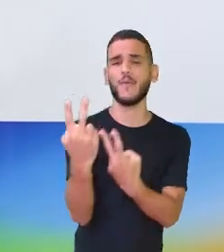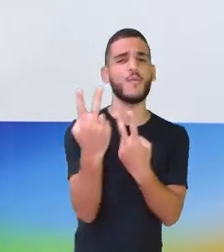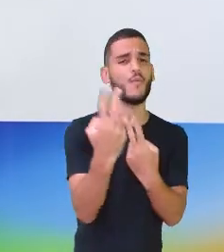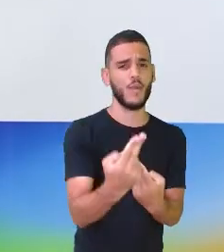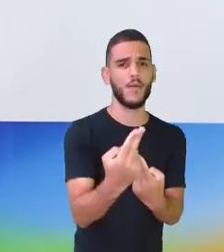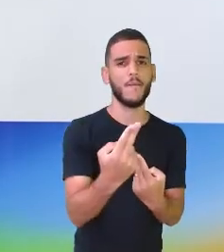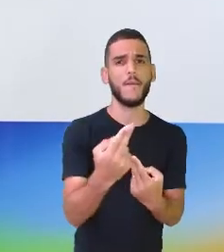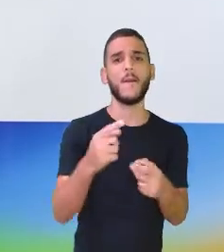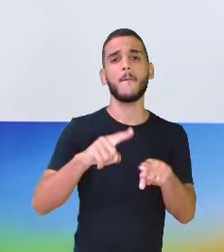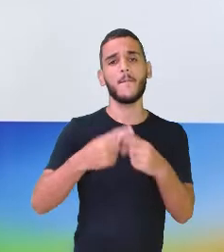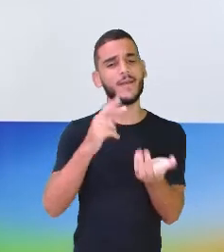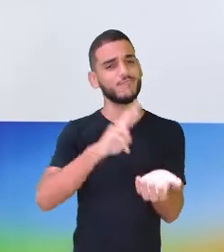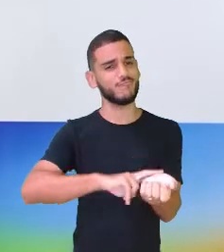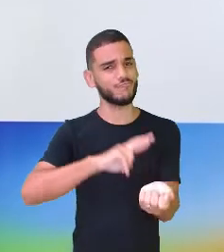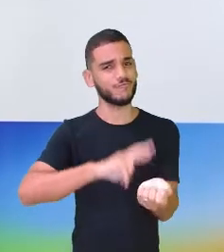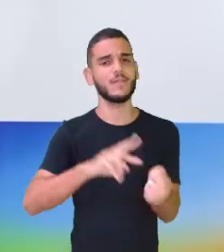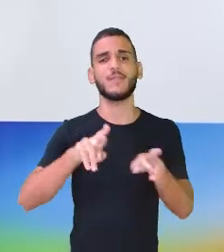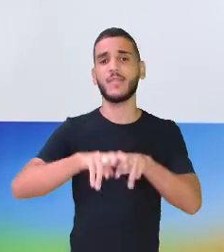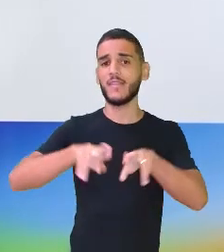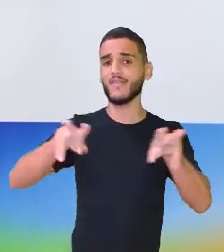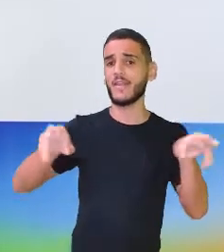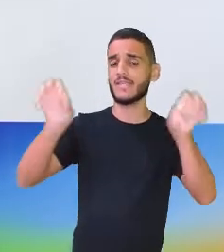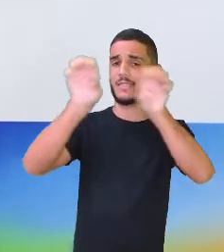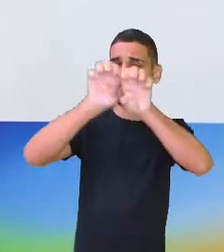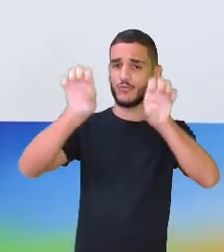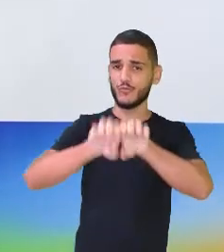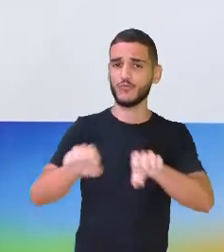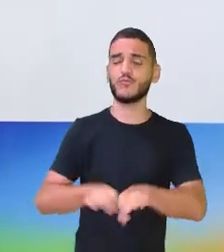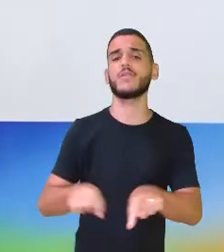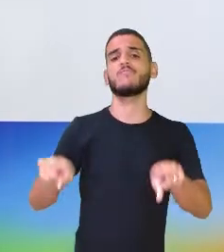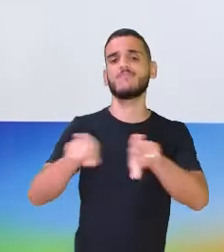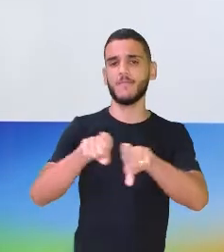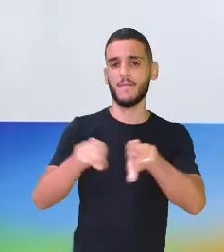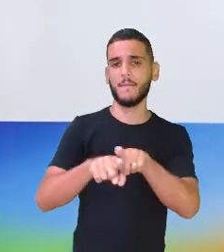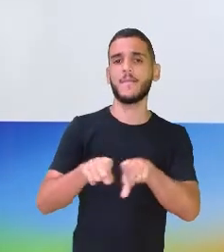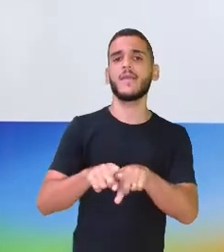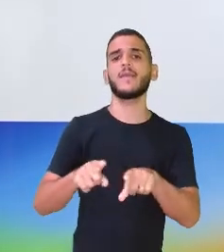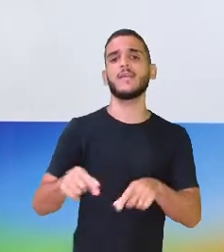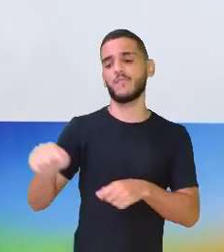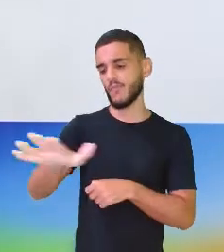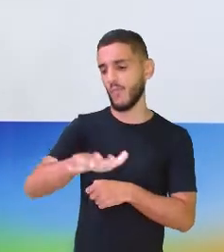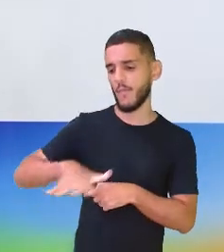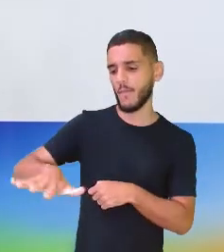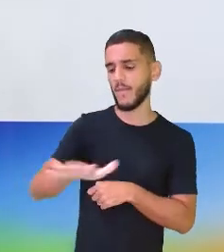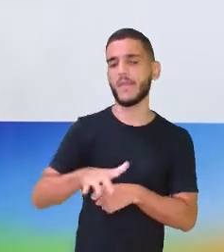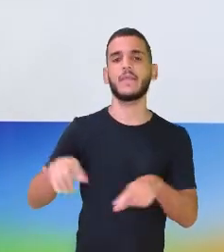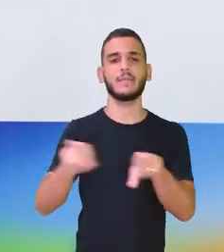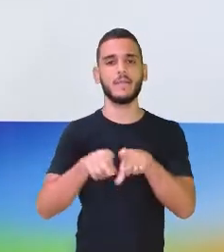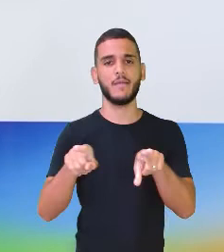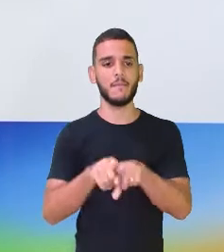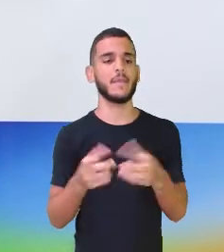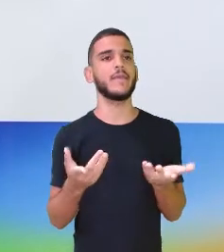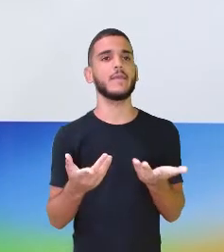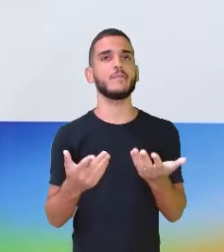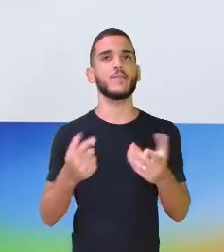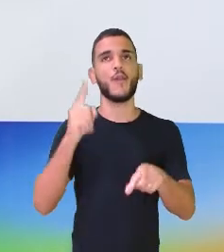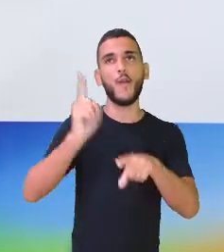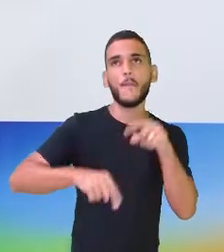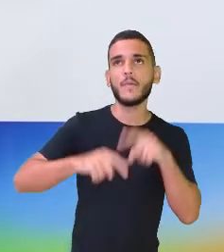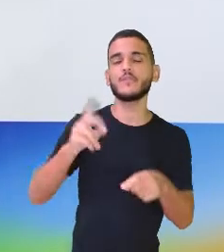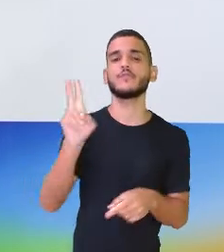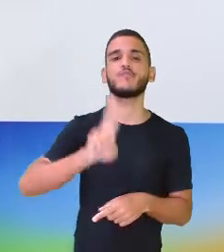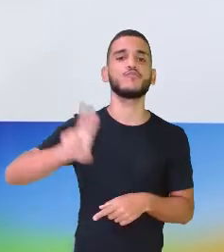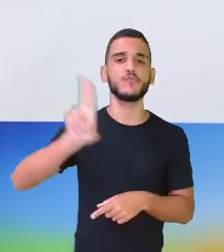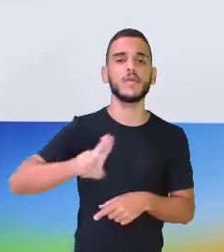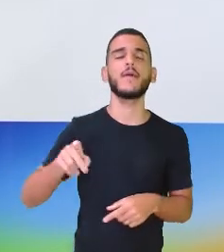que os ritmos vão ser diferentes, as estruturas que a gente vai escolher, tanto de ambiente, quanto de recurso, quanto de interação, são